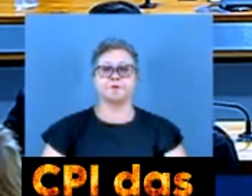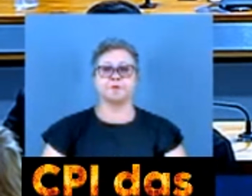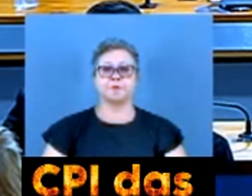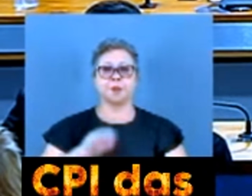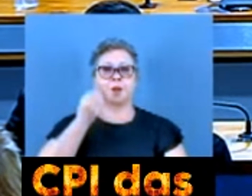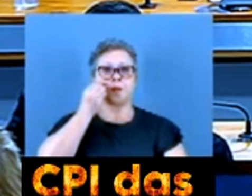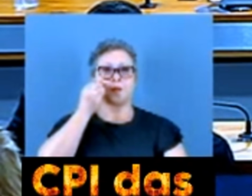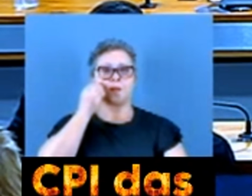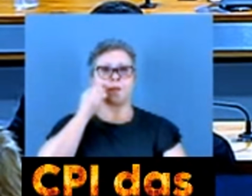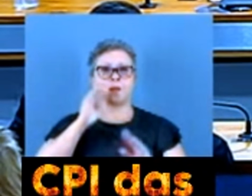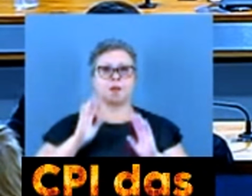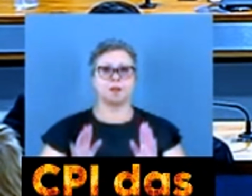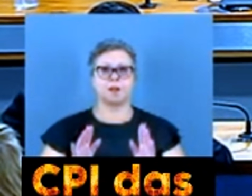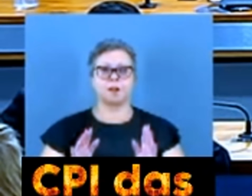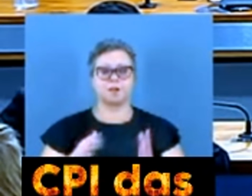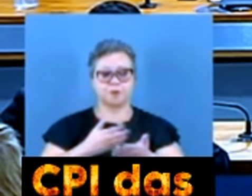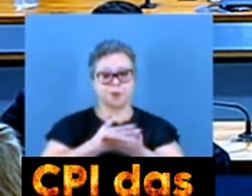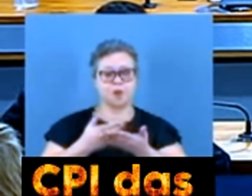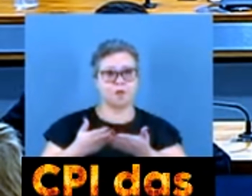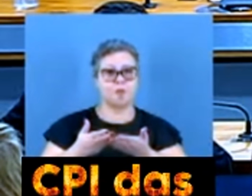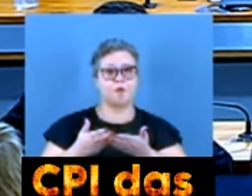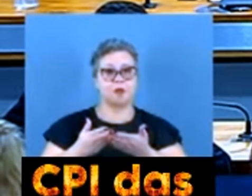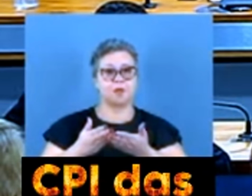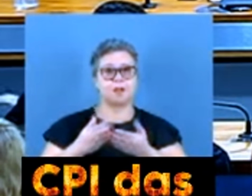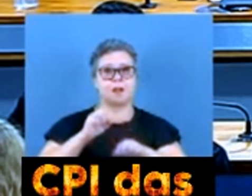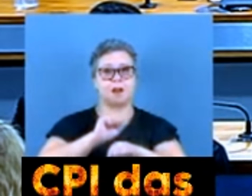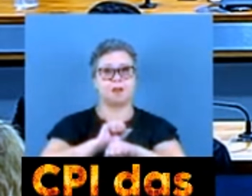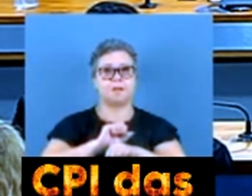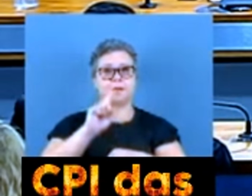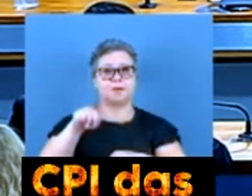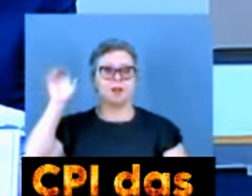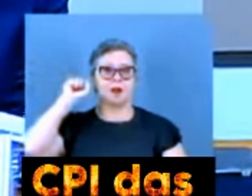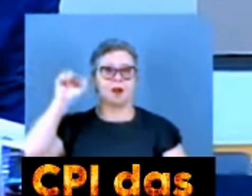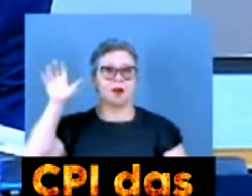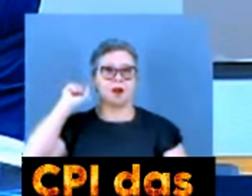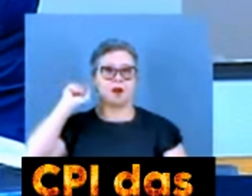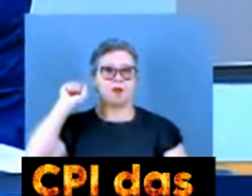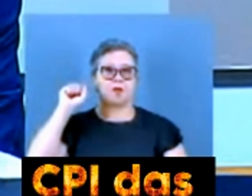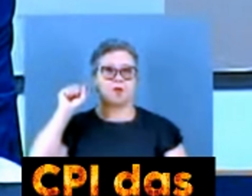para ganharmos tempo, eu vou falando.